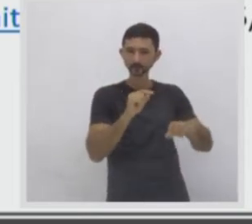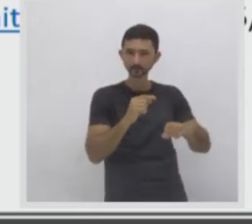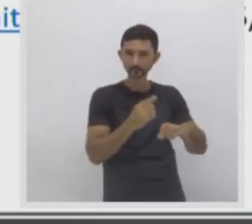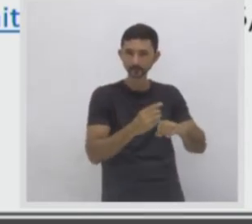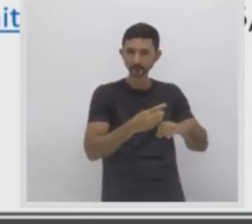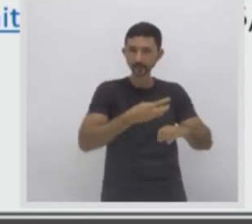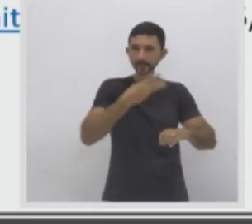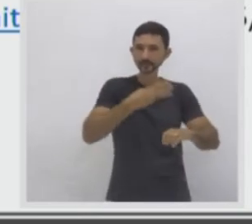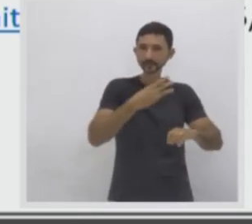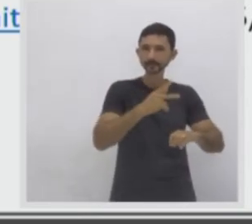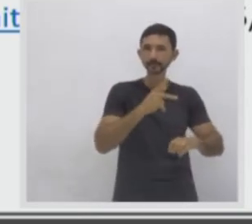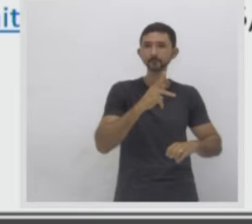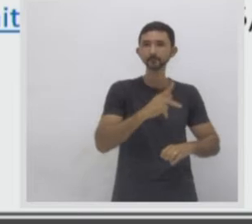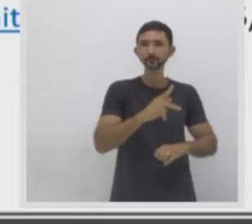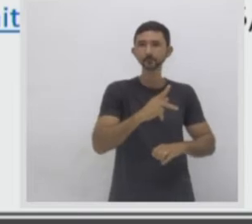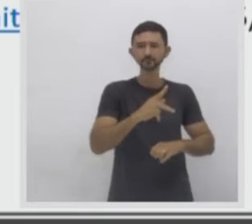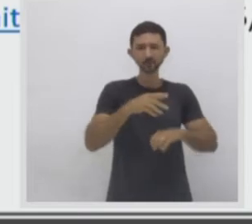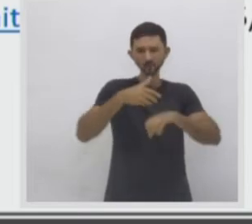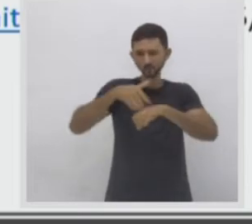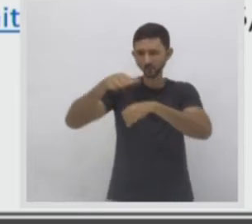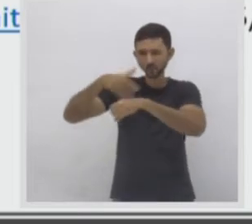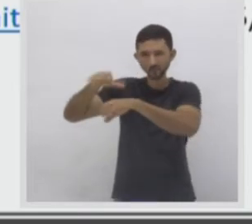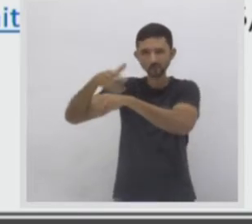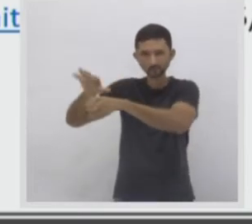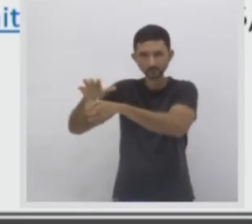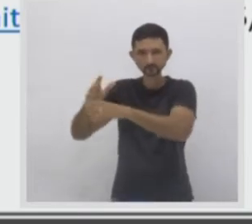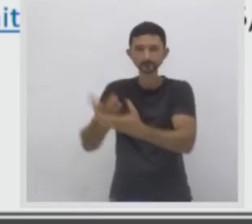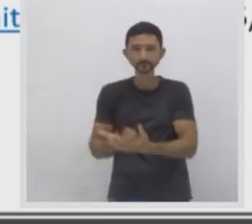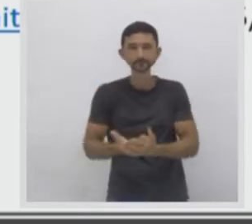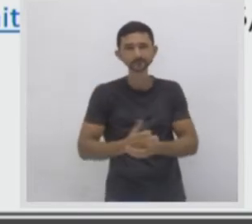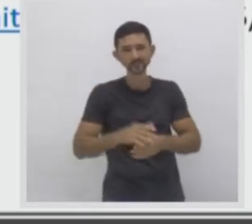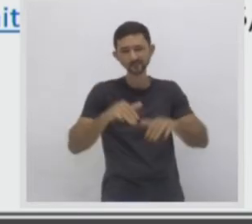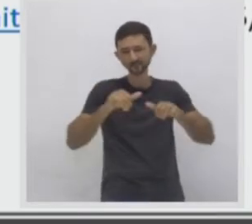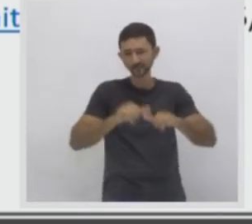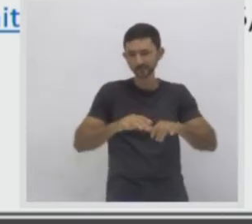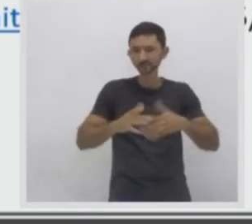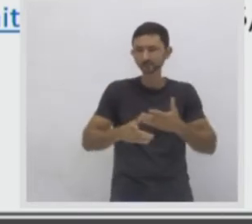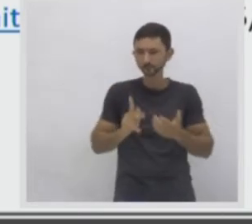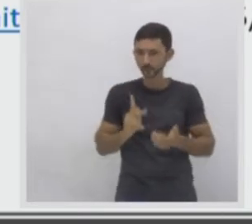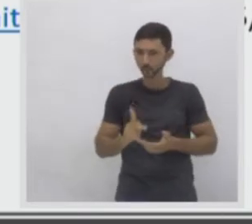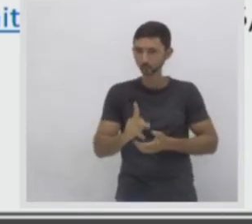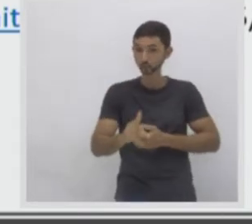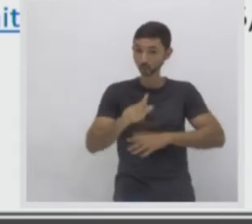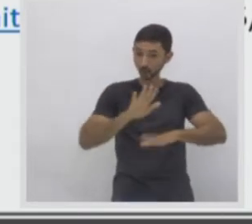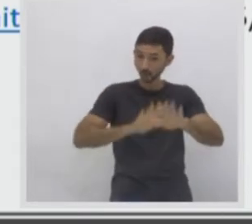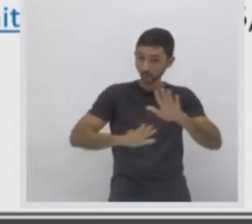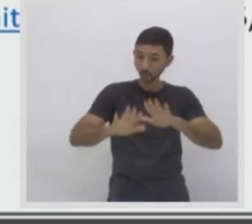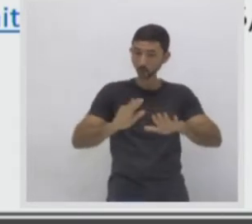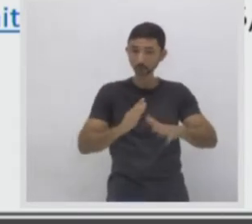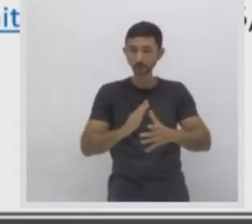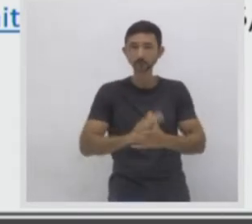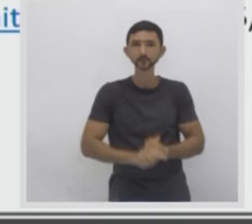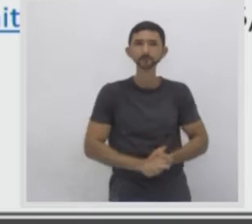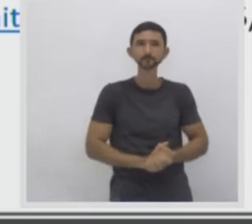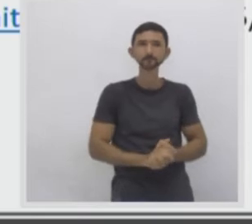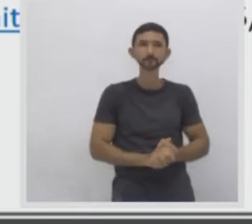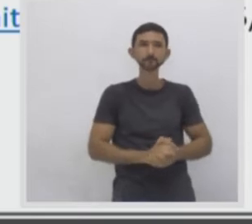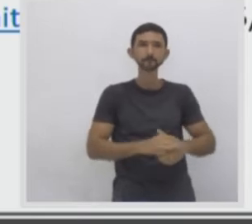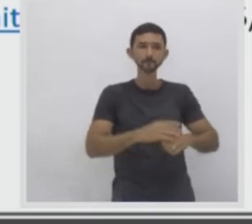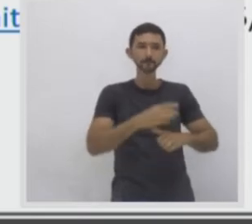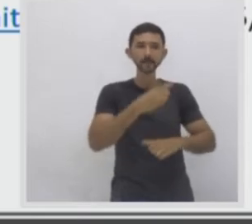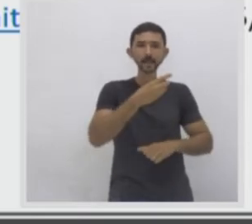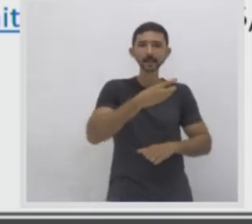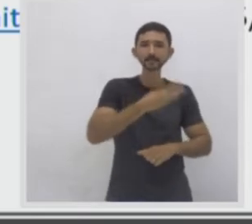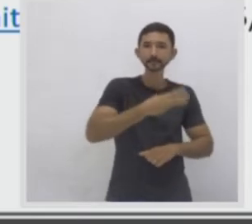terceira pessoa. A gente já quer que ele vá embora, mas ele ainda está por aqui e nós temos que continuar nos prevenindo. Então, ele é a